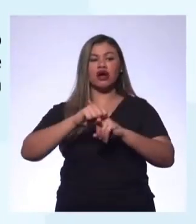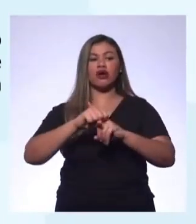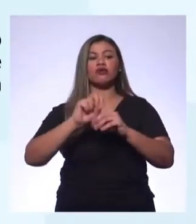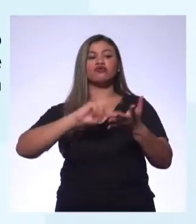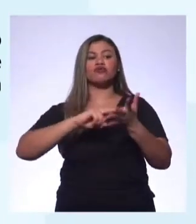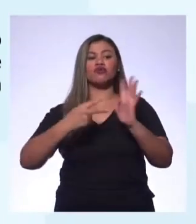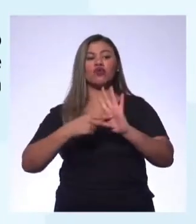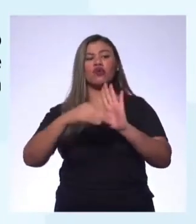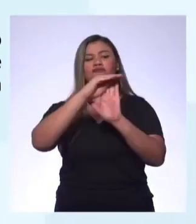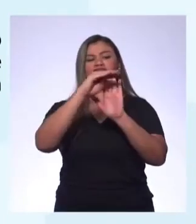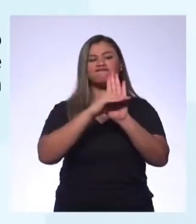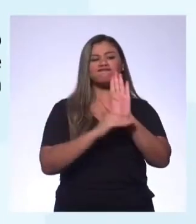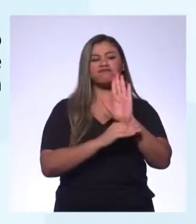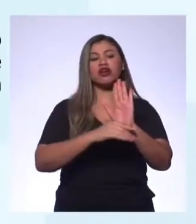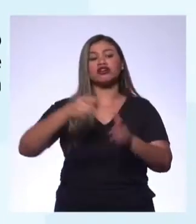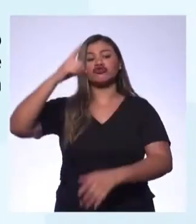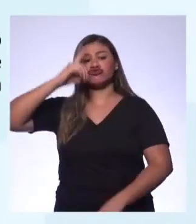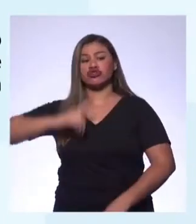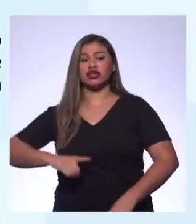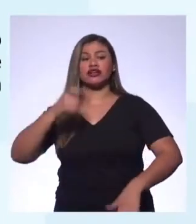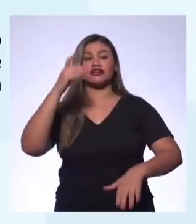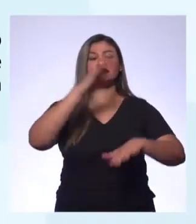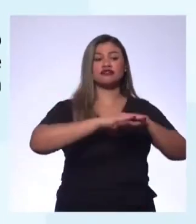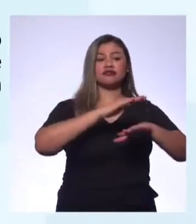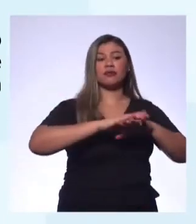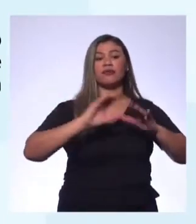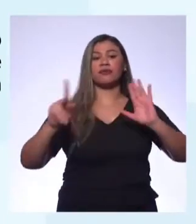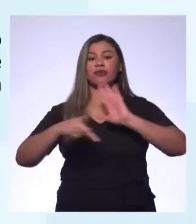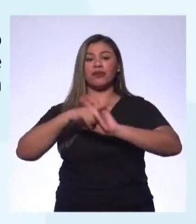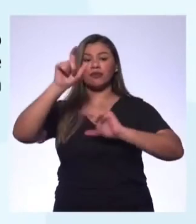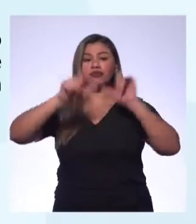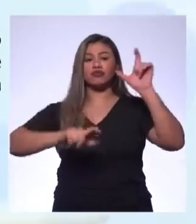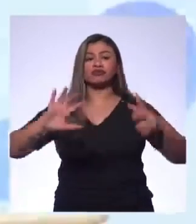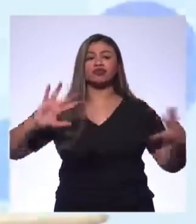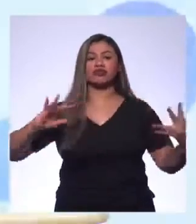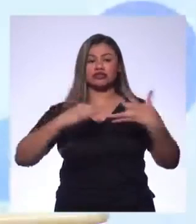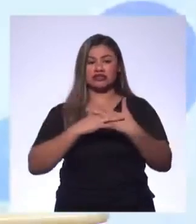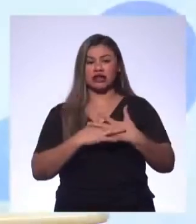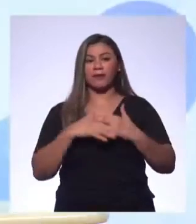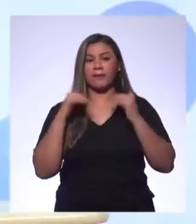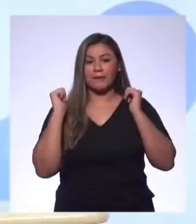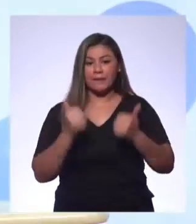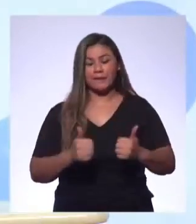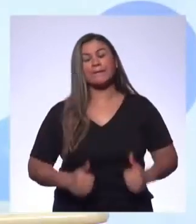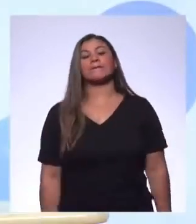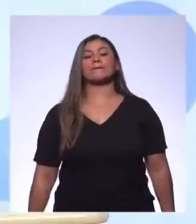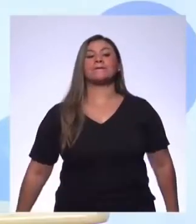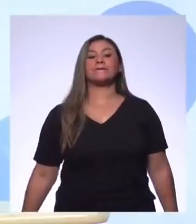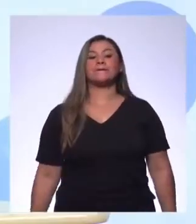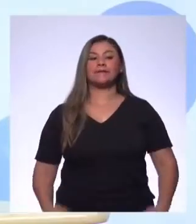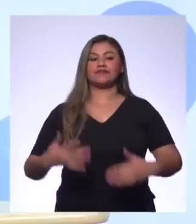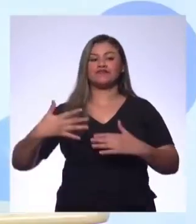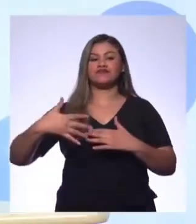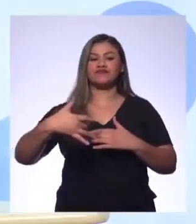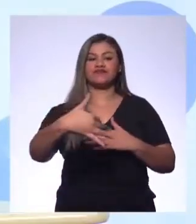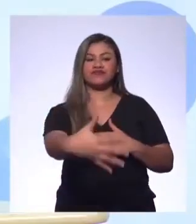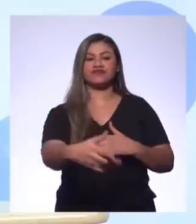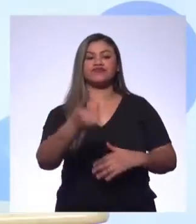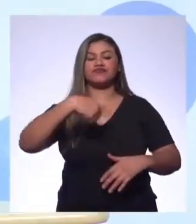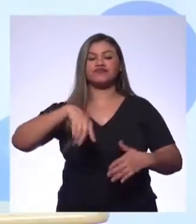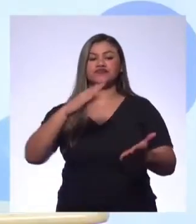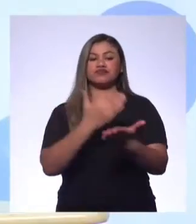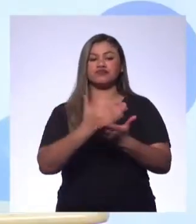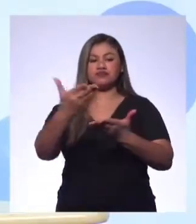seja, como um manual de direitos e deveres dos cidadãos, certo? Então vamos lá. A gente vai começar